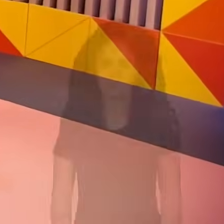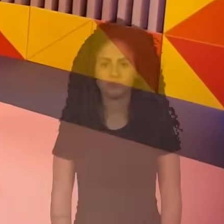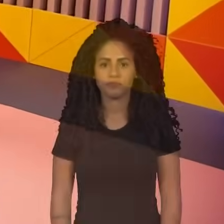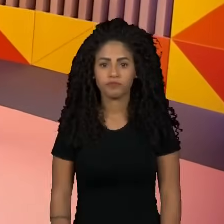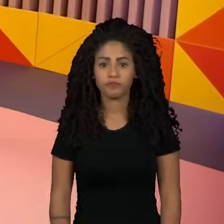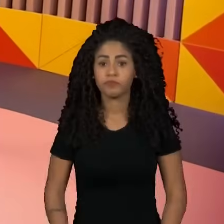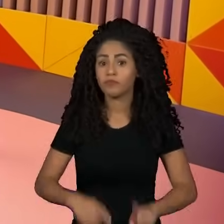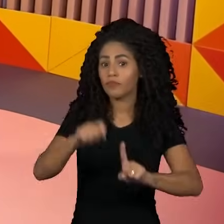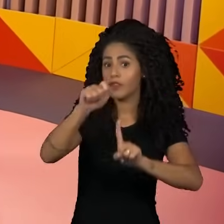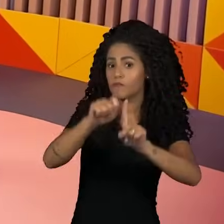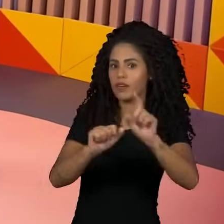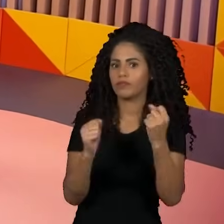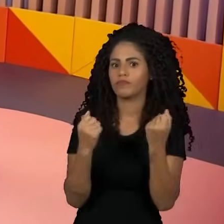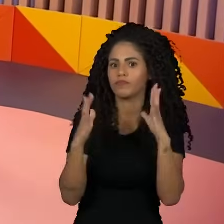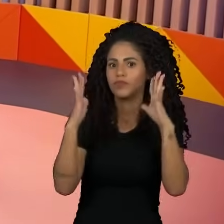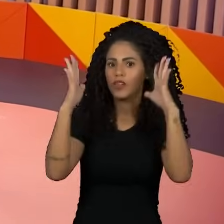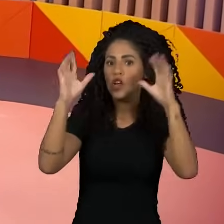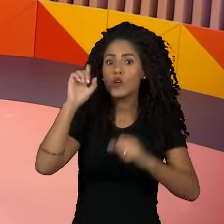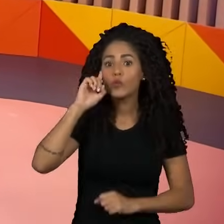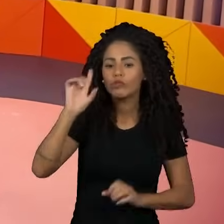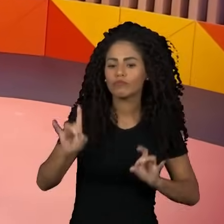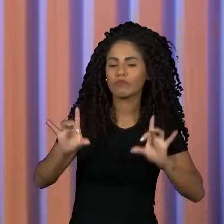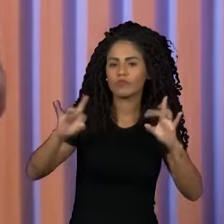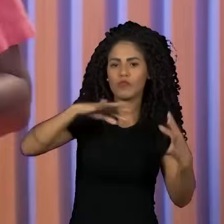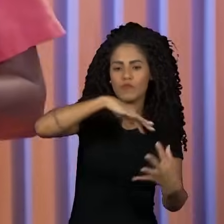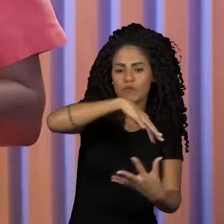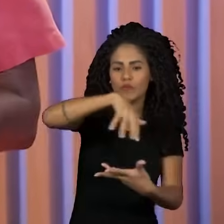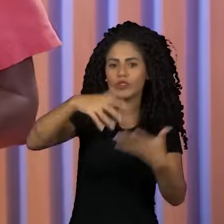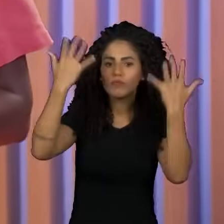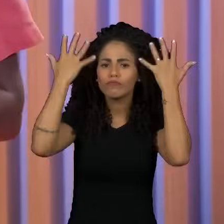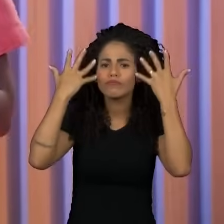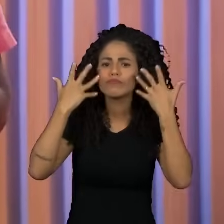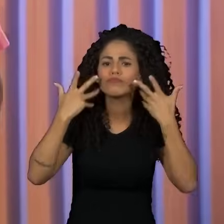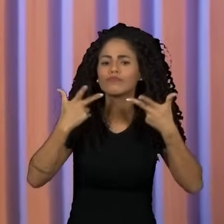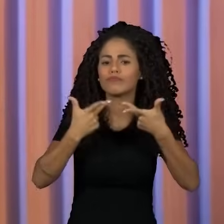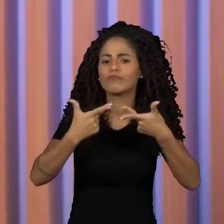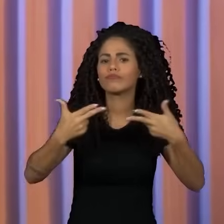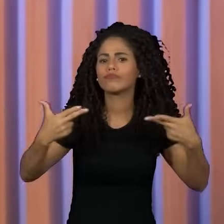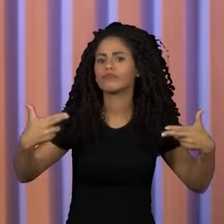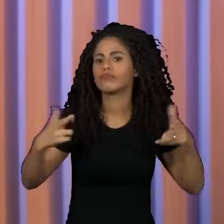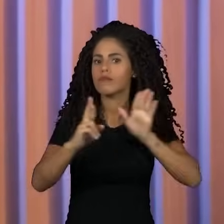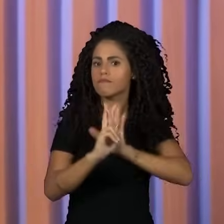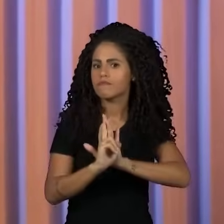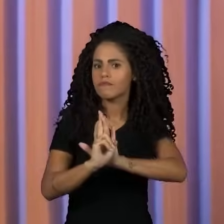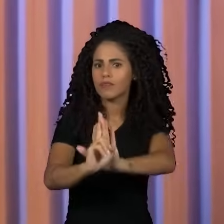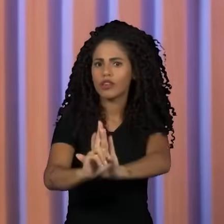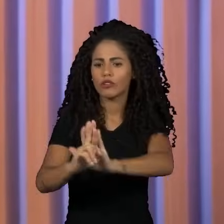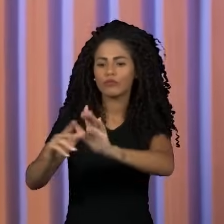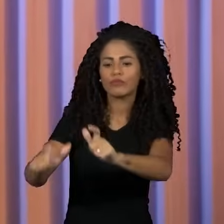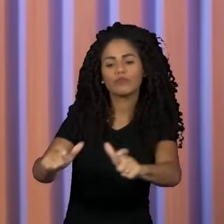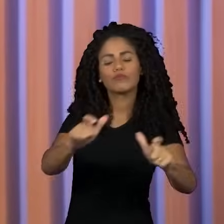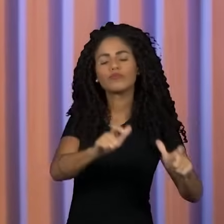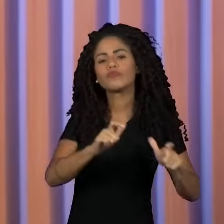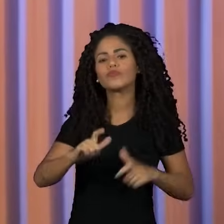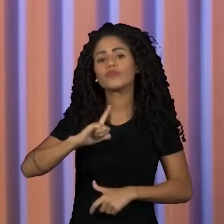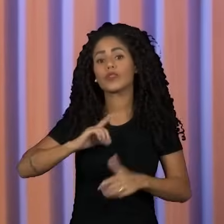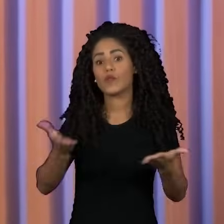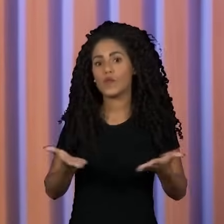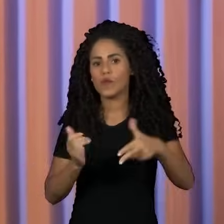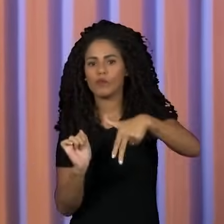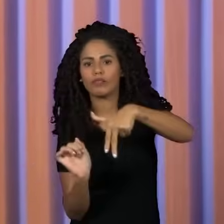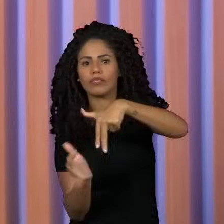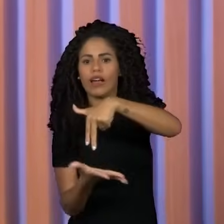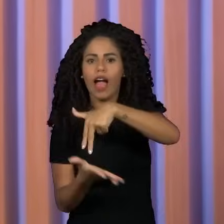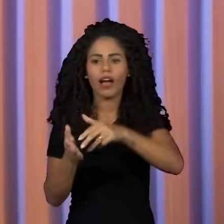Este mês comemoramos o Dia Mundial dos Animais. E procurando representatividade em todo canto, o Estação Livre